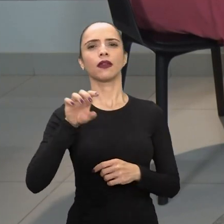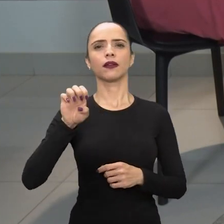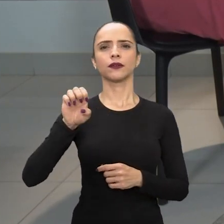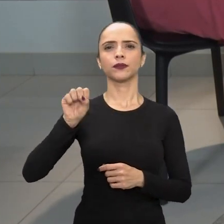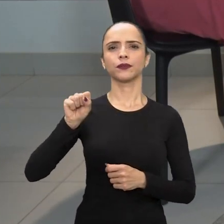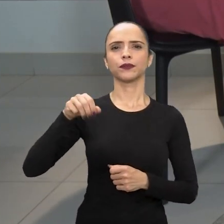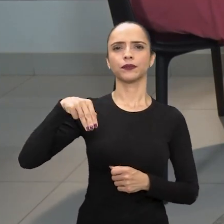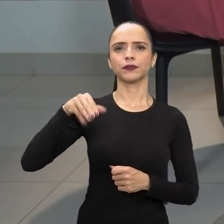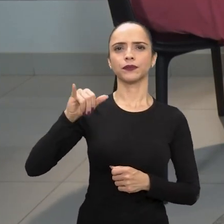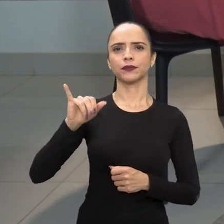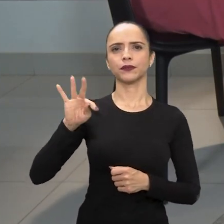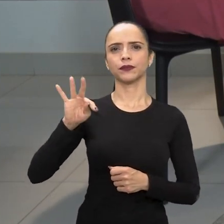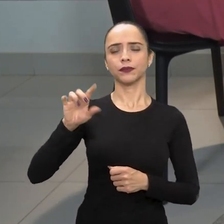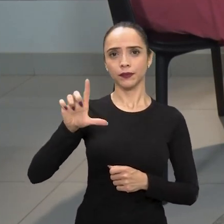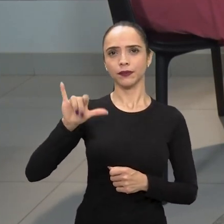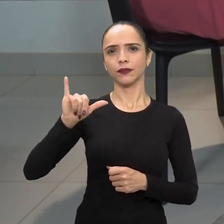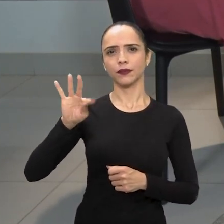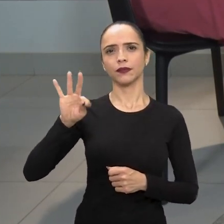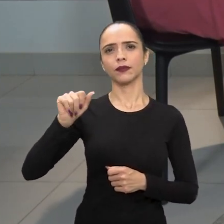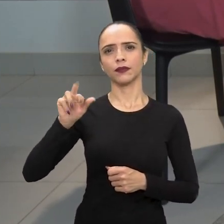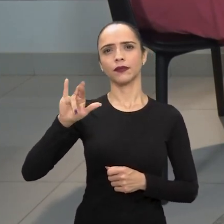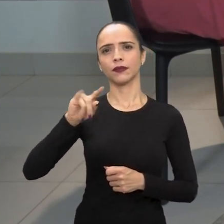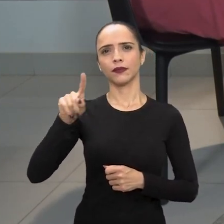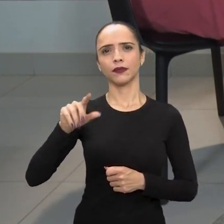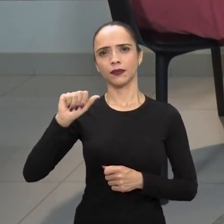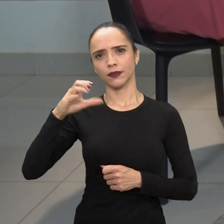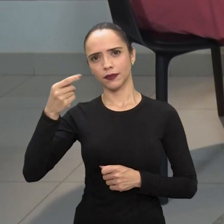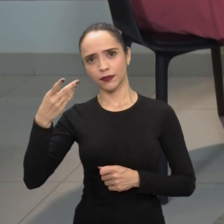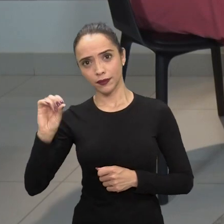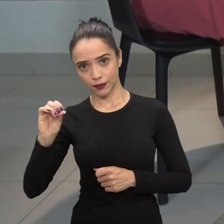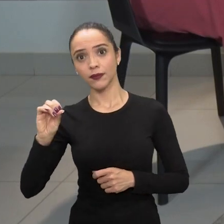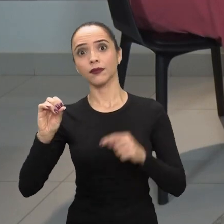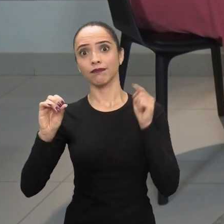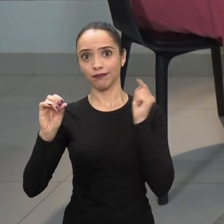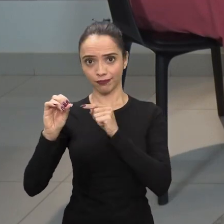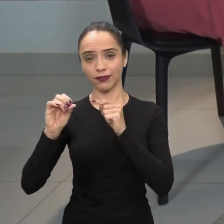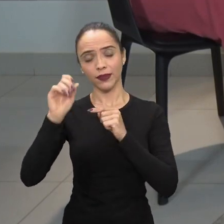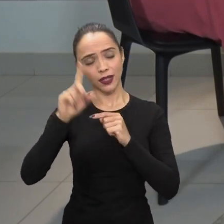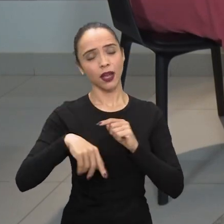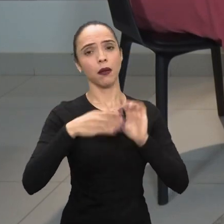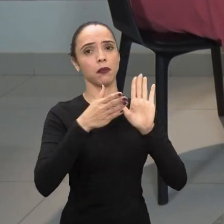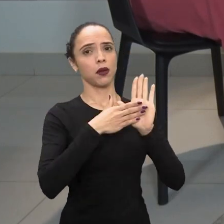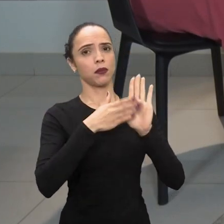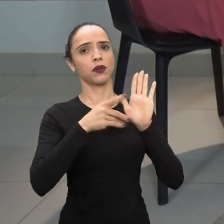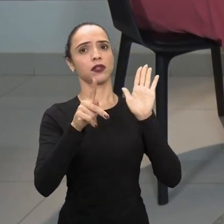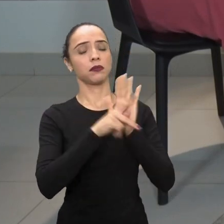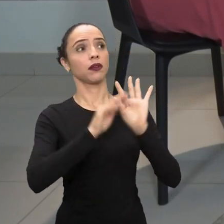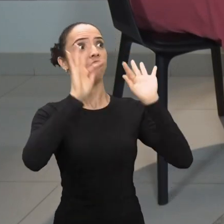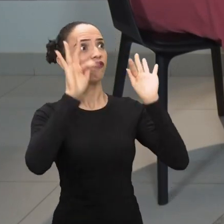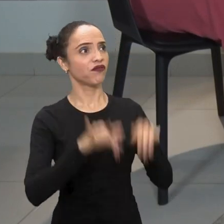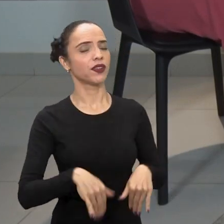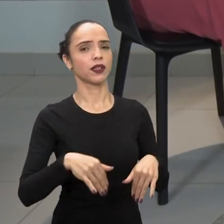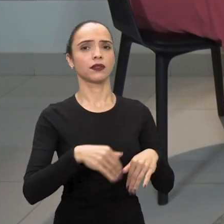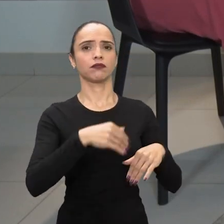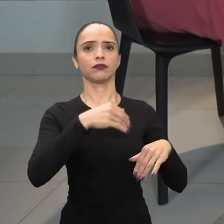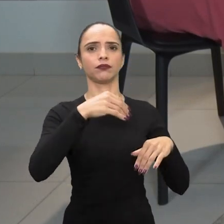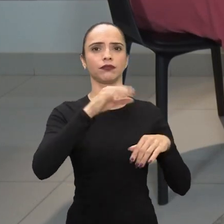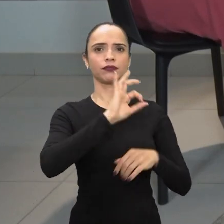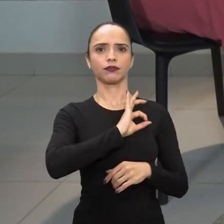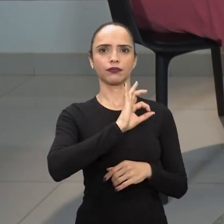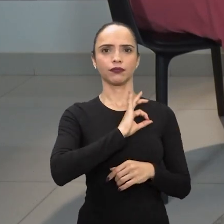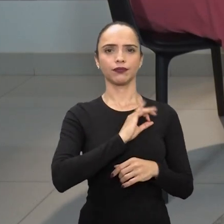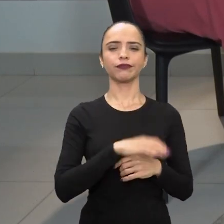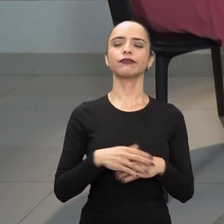Algumas propostas que chegaram nesse extremo de acabar com a polícia Então como professora Dalva colocou é